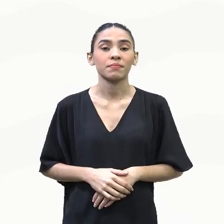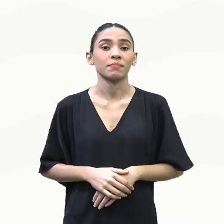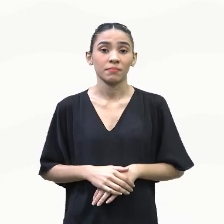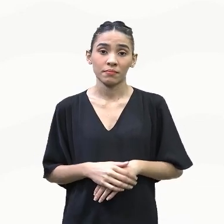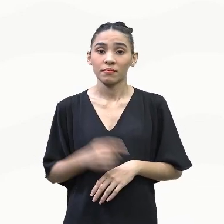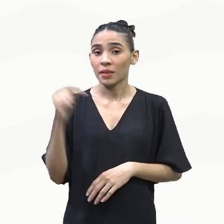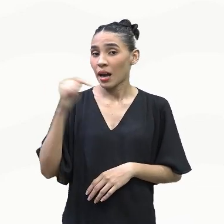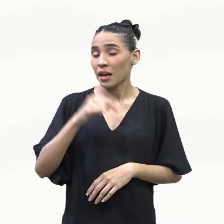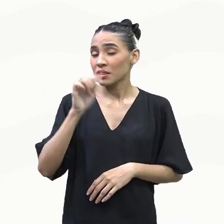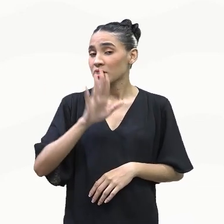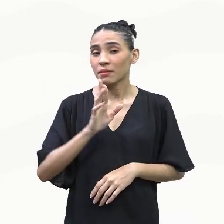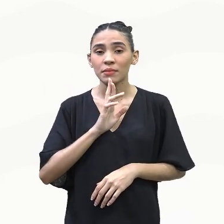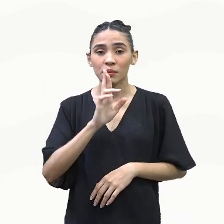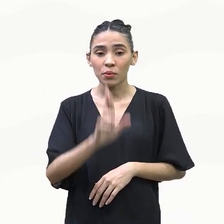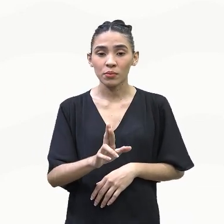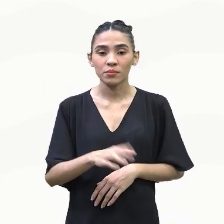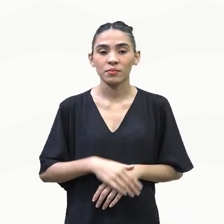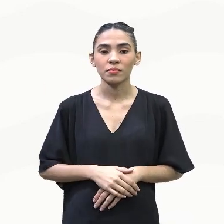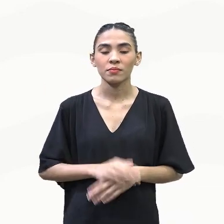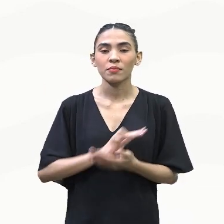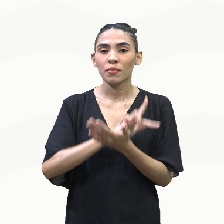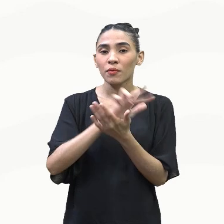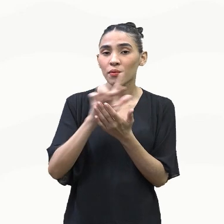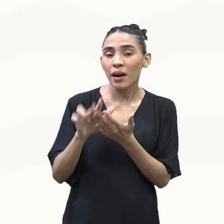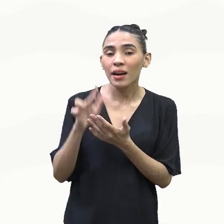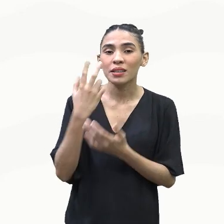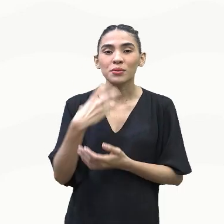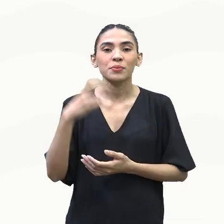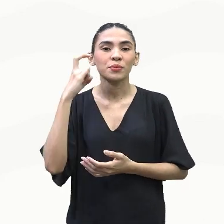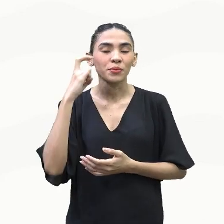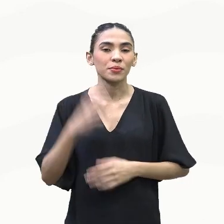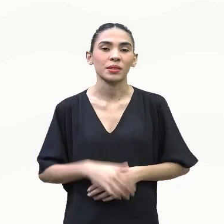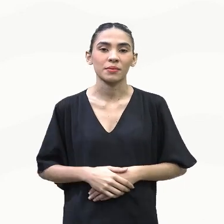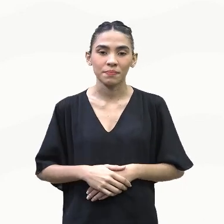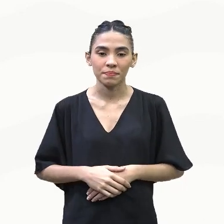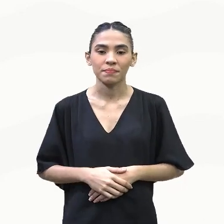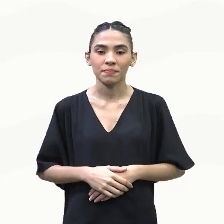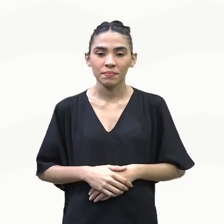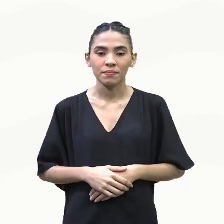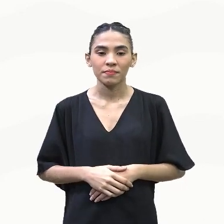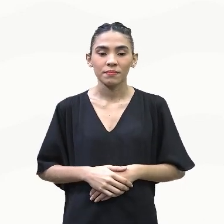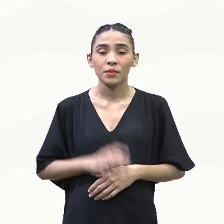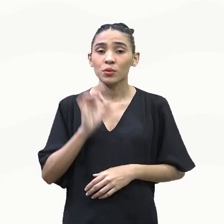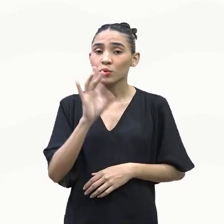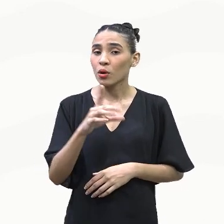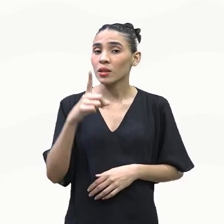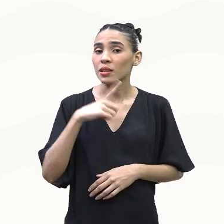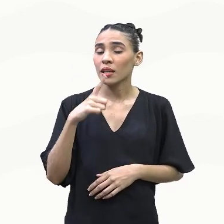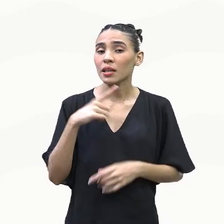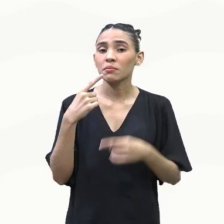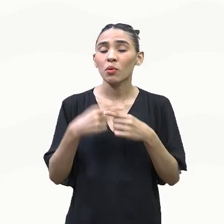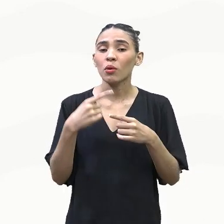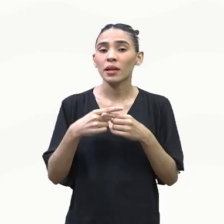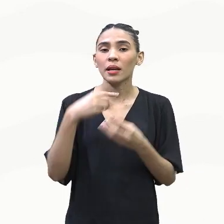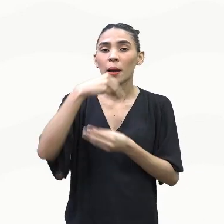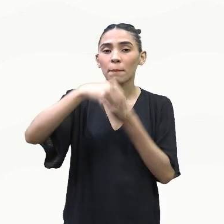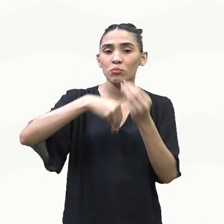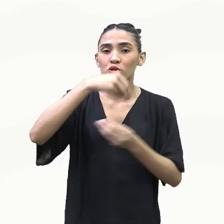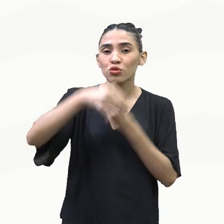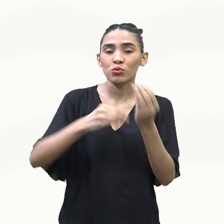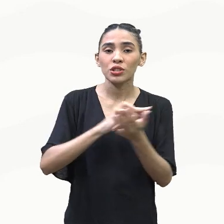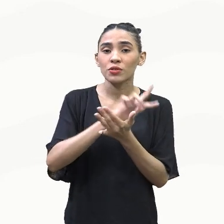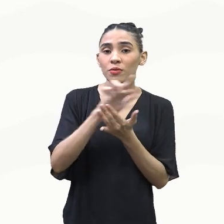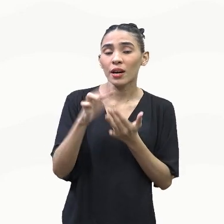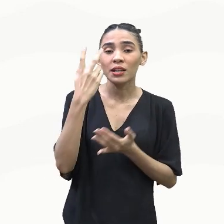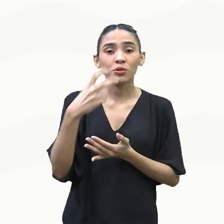mesmo já temos uma resposta. Veja, muitas culturas. Muitas culturas só existem porque ela vem da